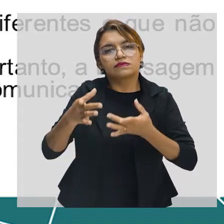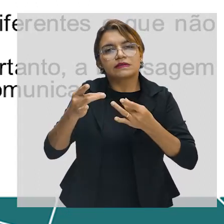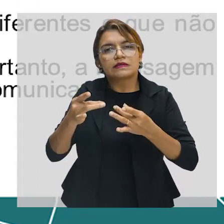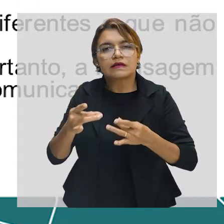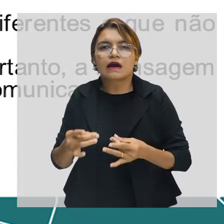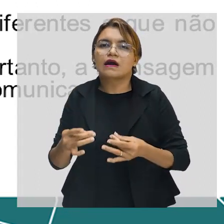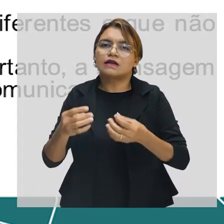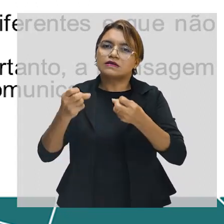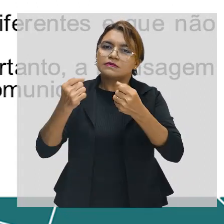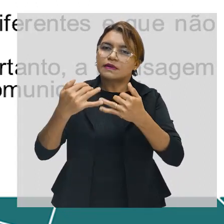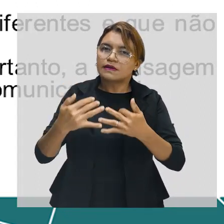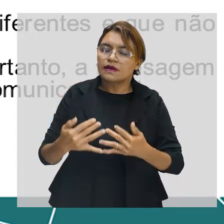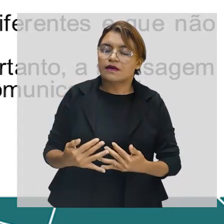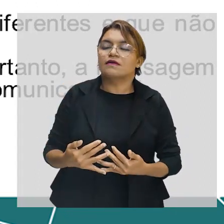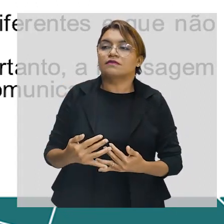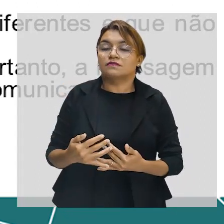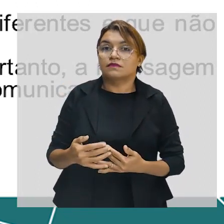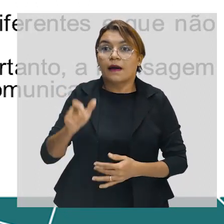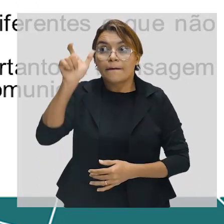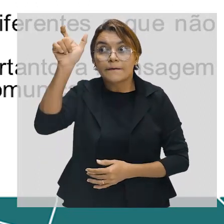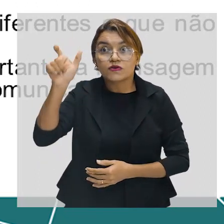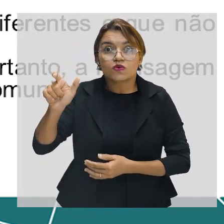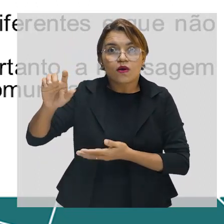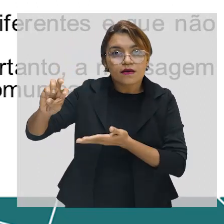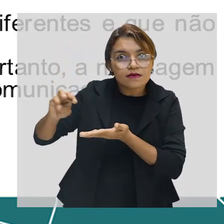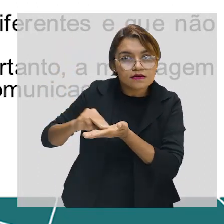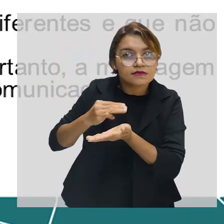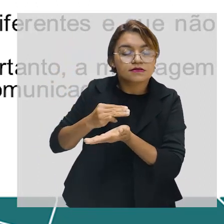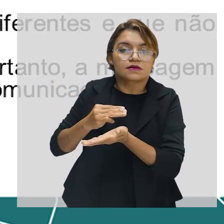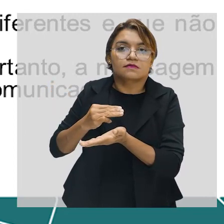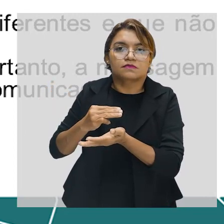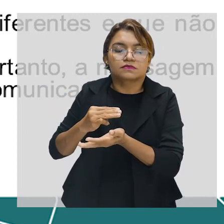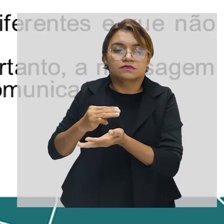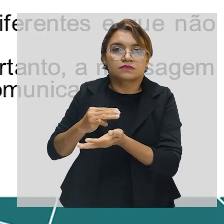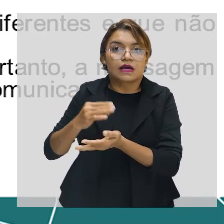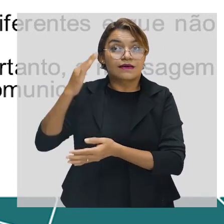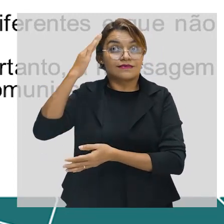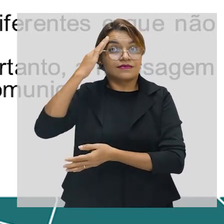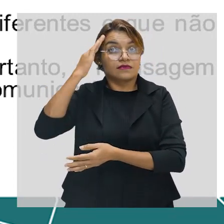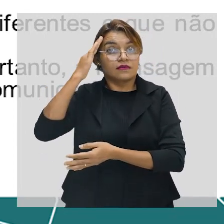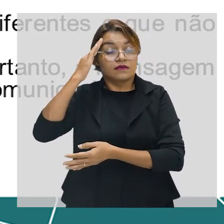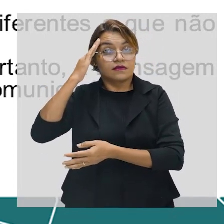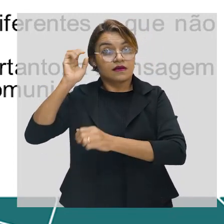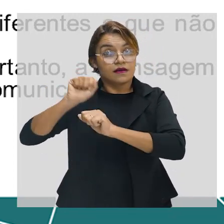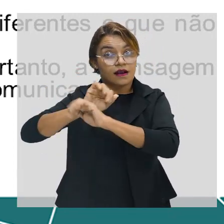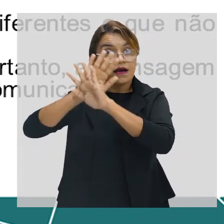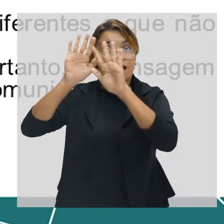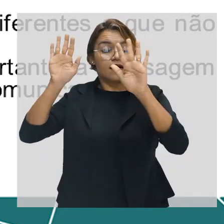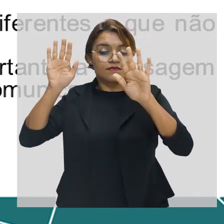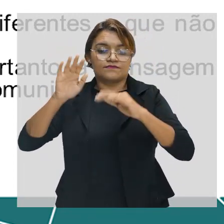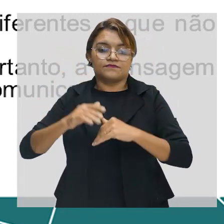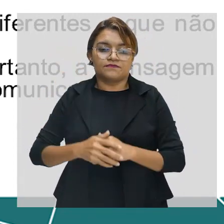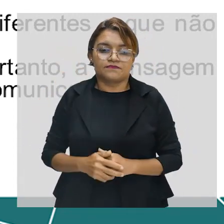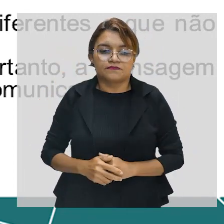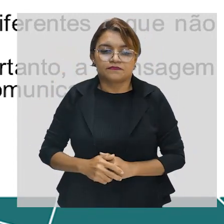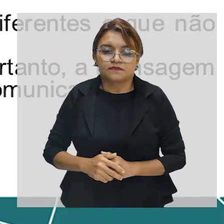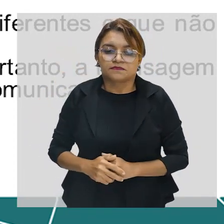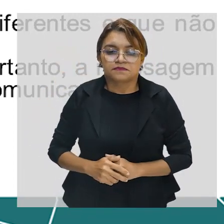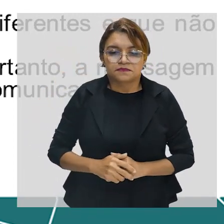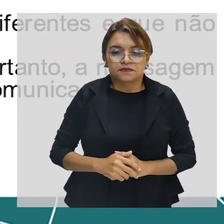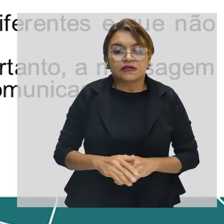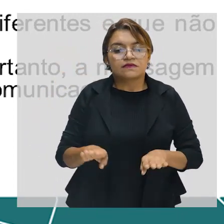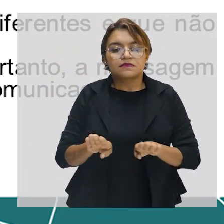foi compreensível, se o receptor conseguiu realmente compreender o que foi falado. Em